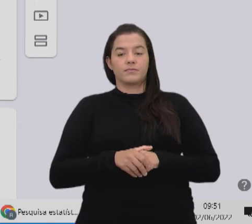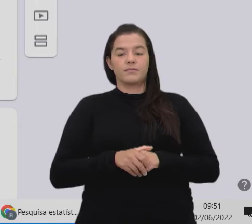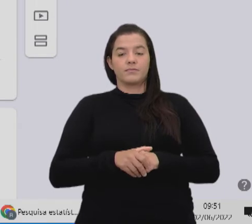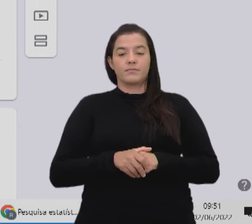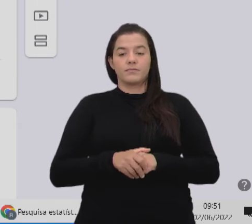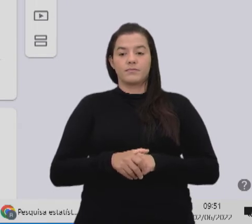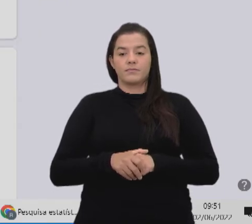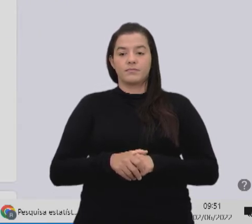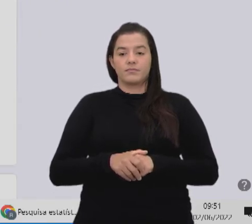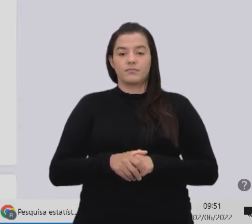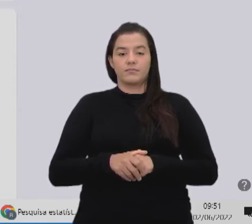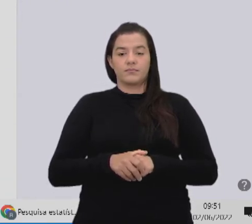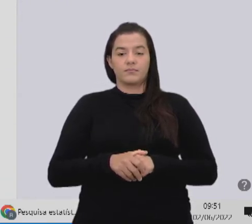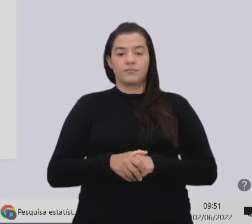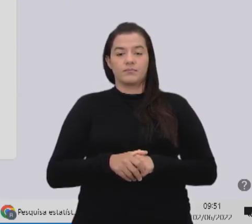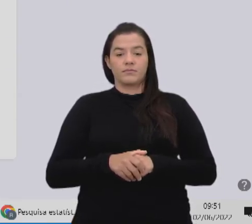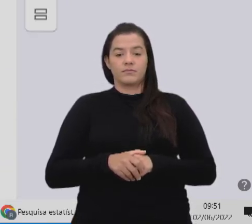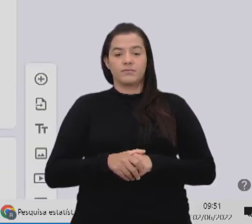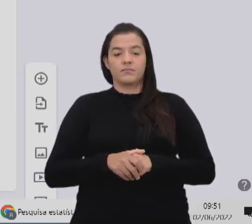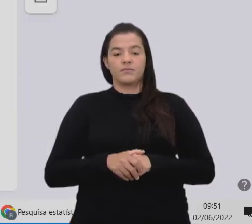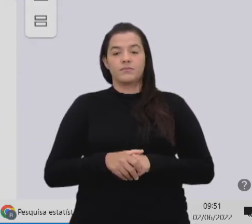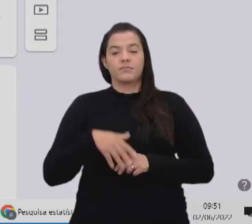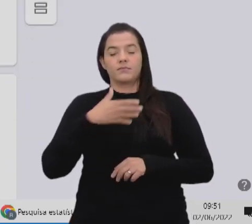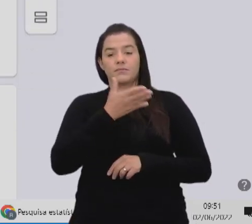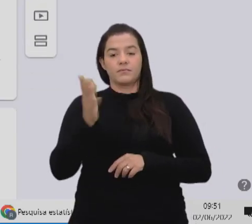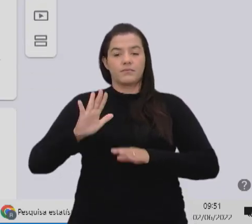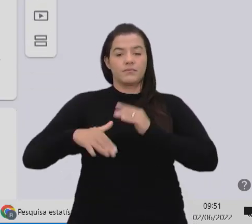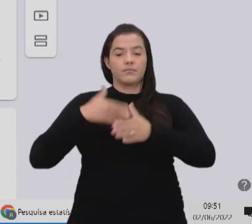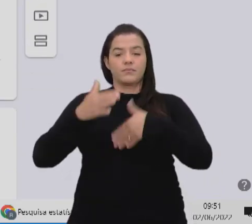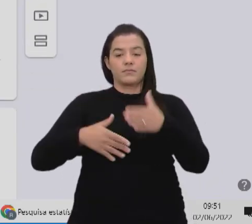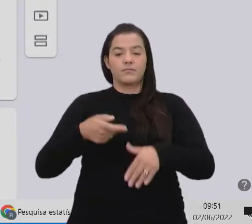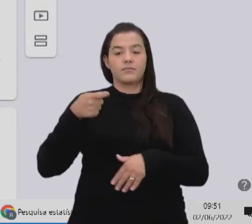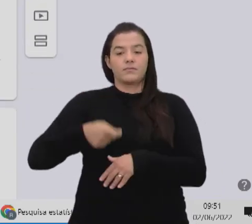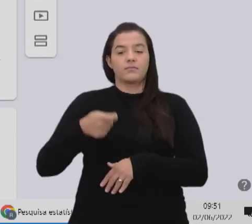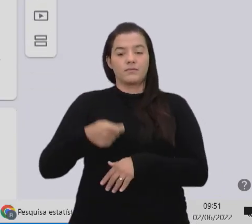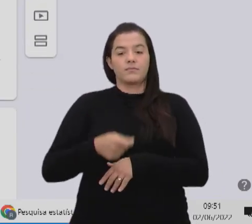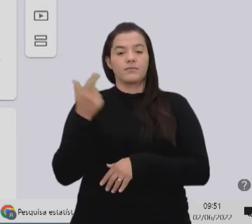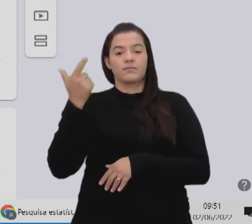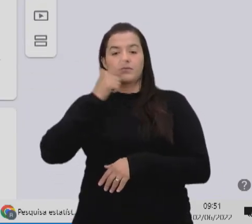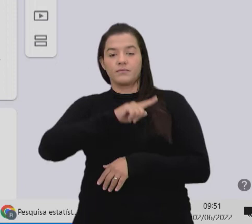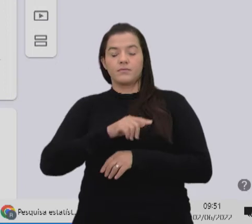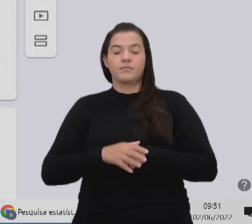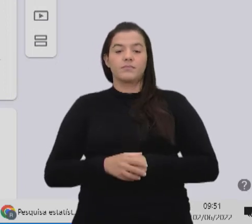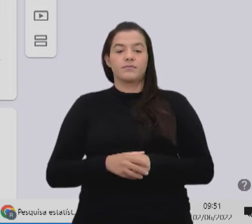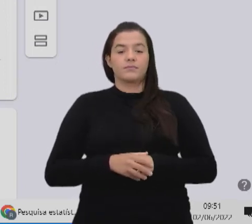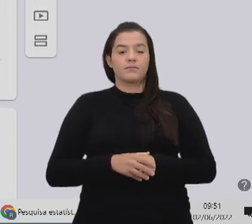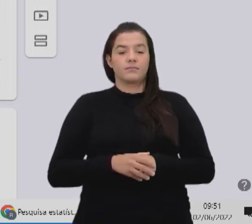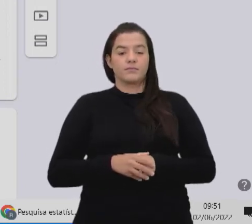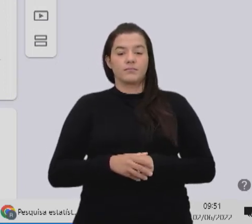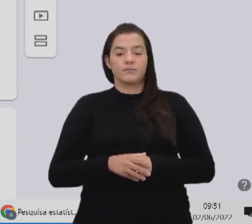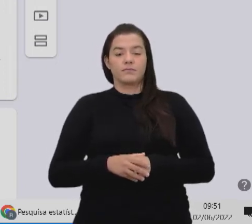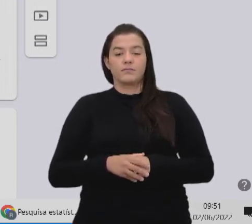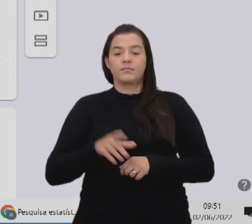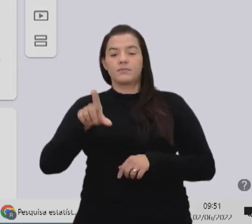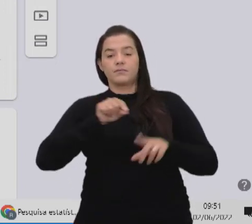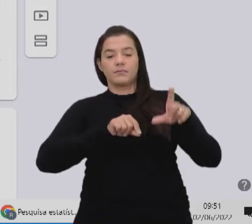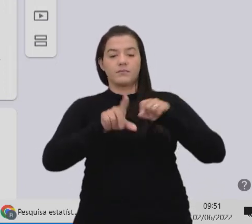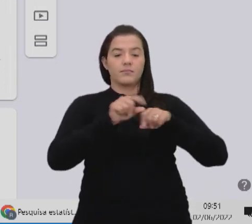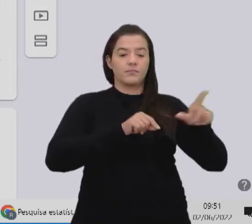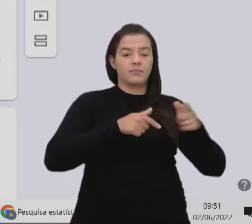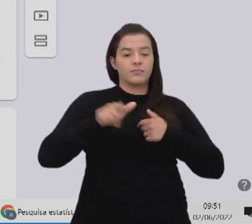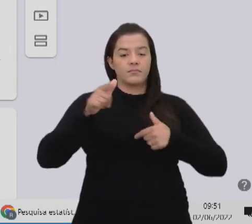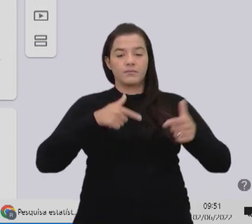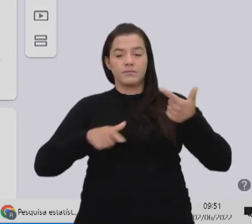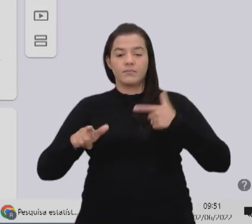salvar. Mas tudo bem. Mas ela vai aparecer como obrigatória depois se eu copiar o link. Ok. Tudo bem? Certo. E aí aqui tem o adicionar opção ou o outro, e eu